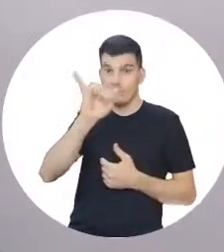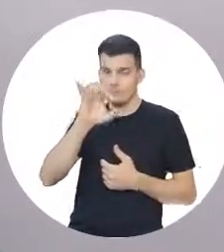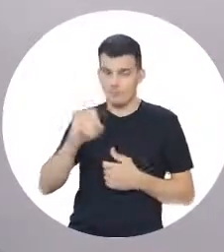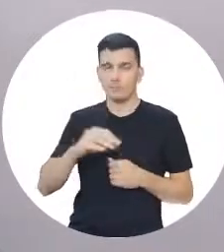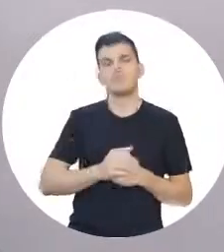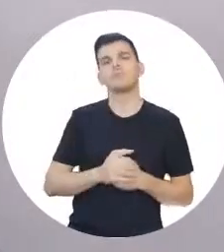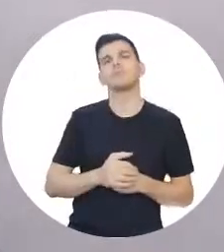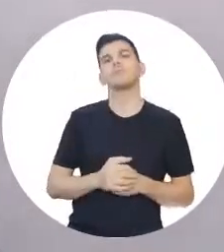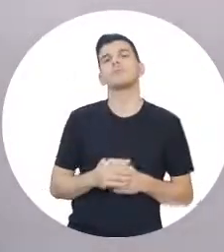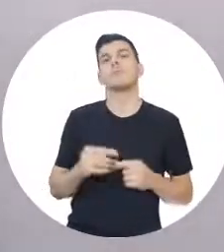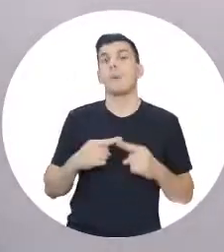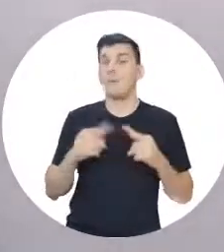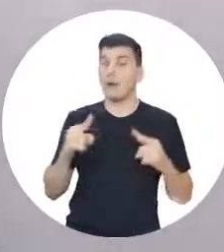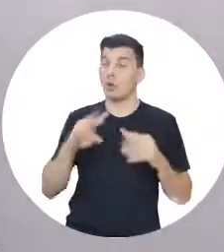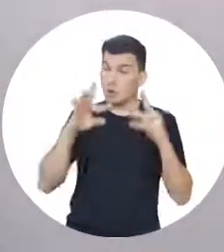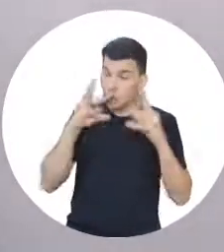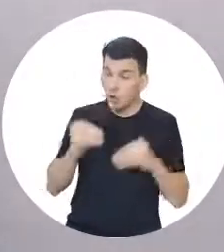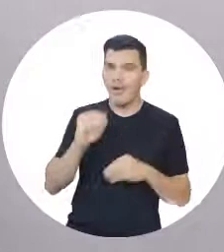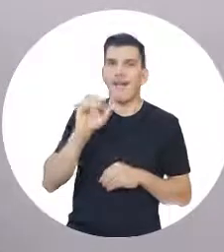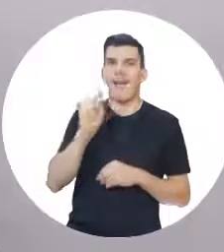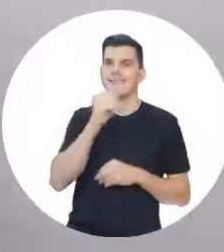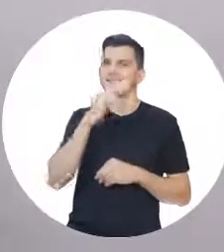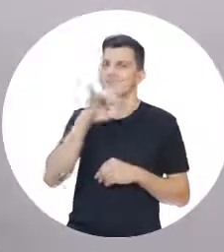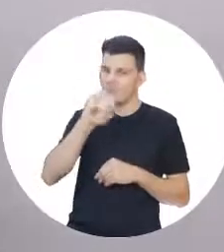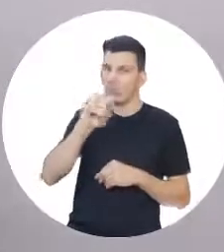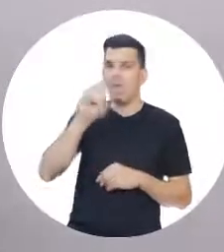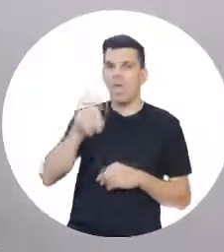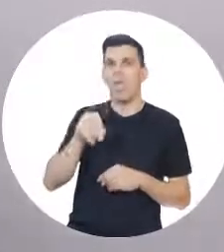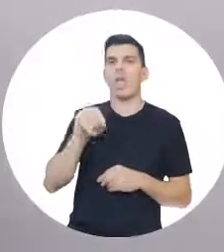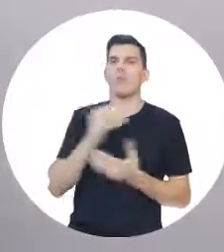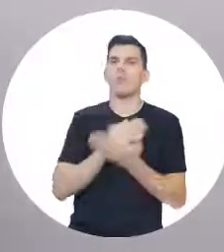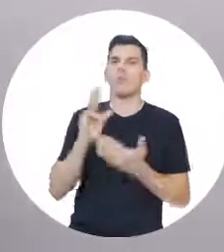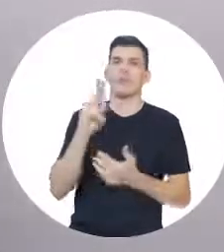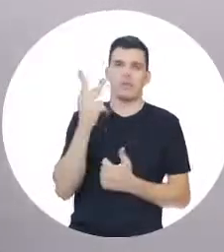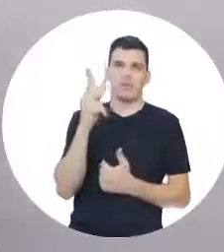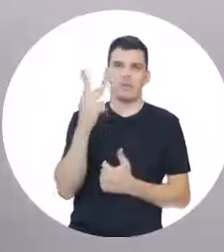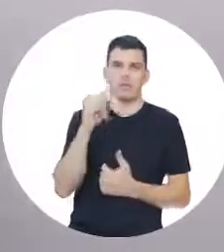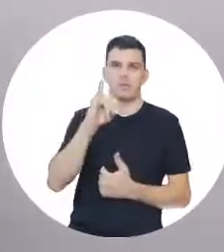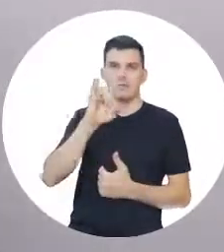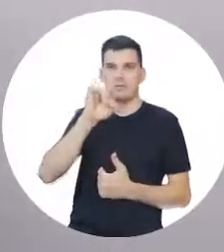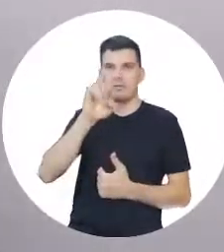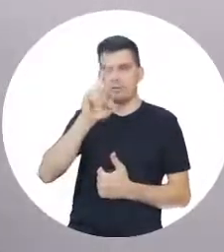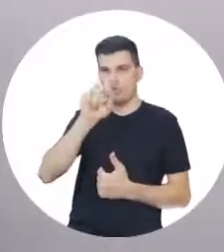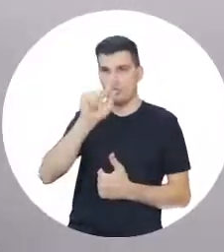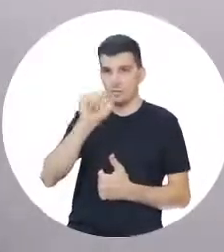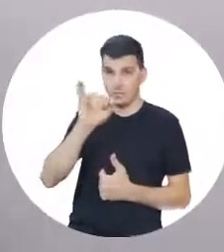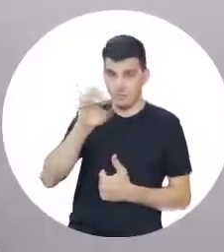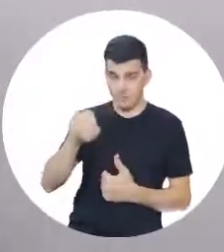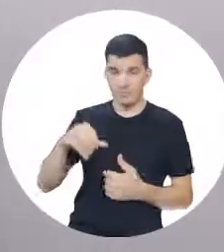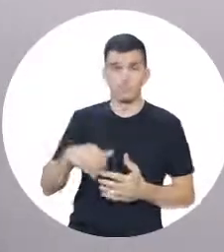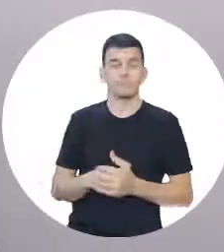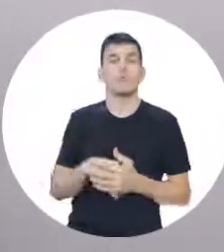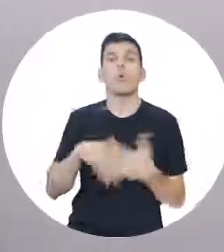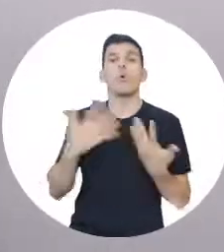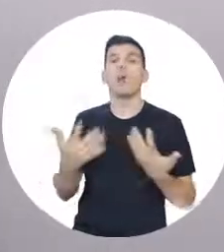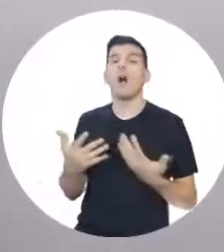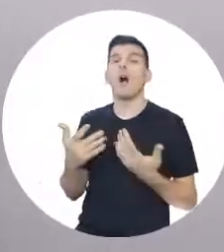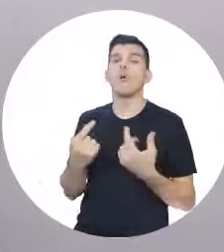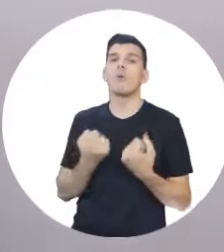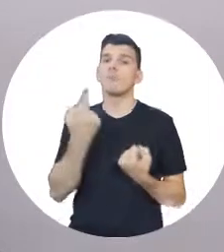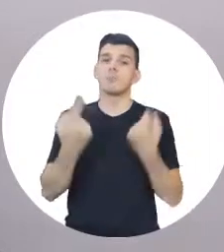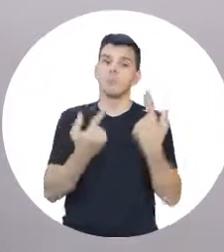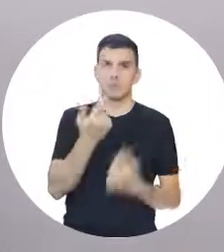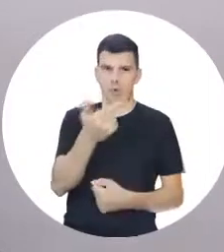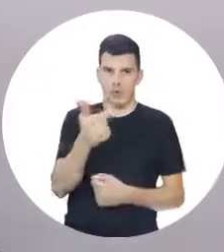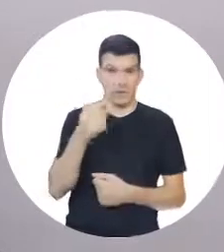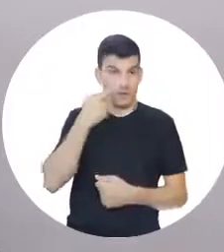Não, tem suas exceções. Mas todos os ácidos inorgânicos têm que começar com hidrogênio na sua estrutura. Quais são as